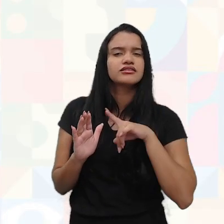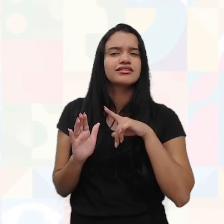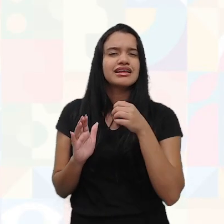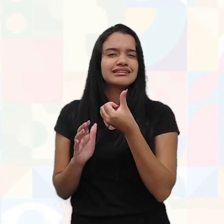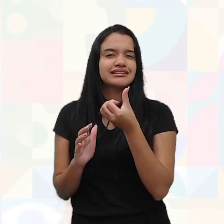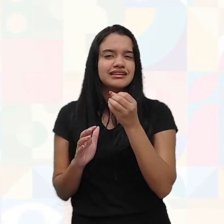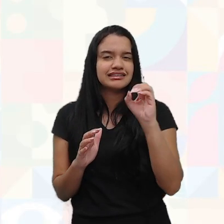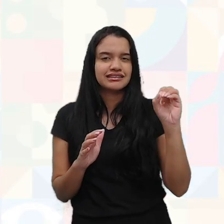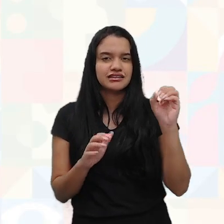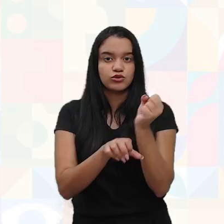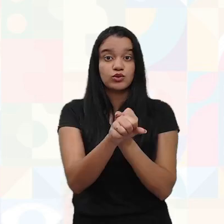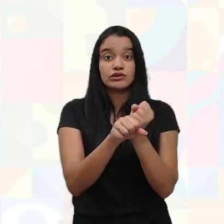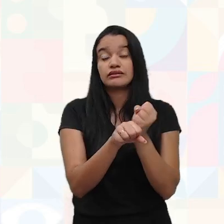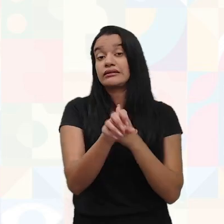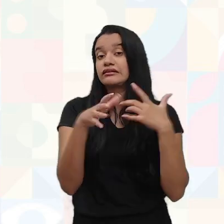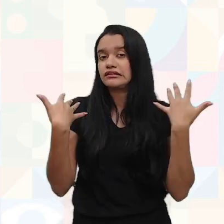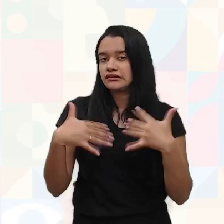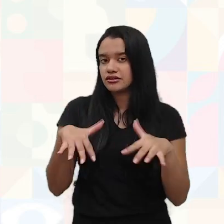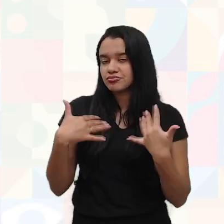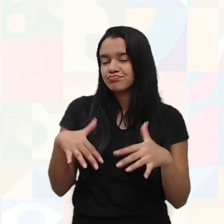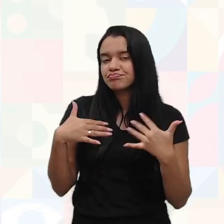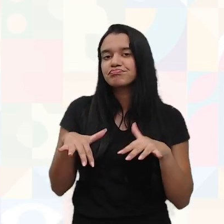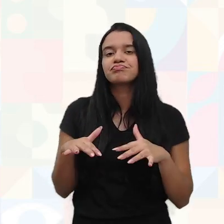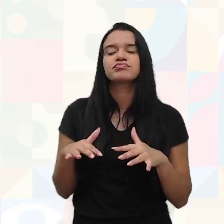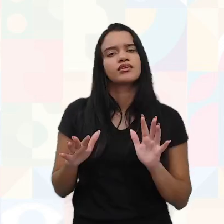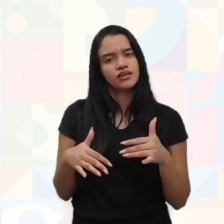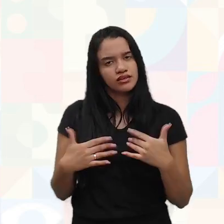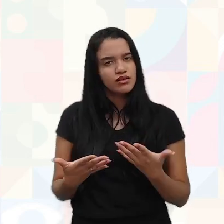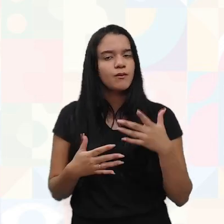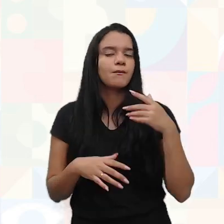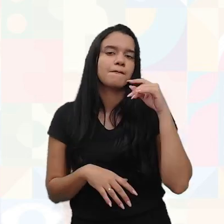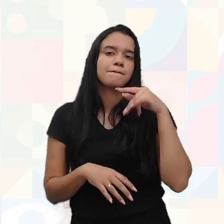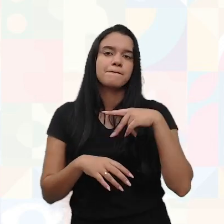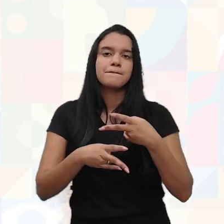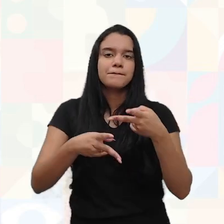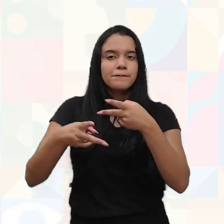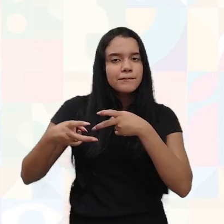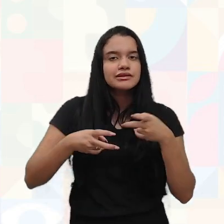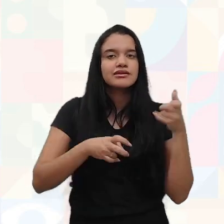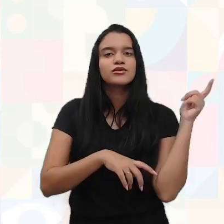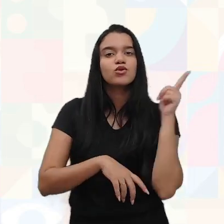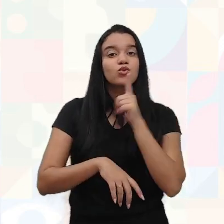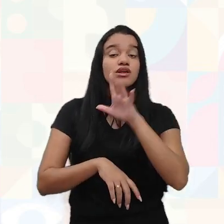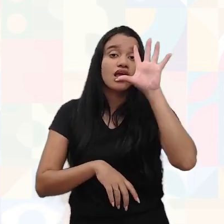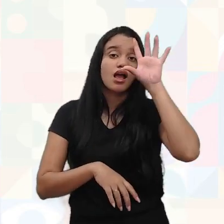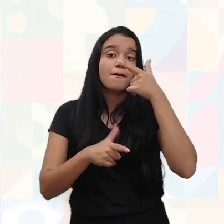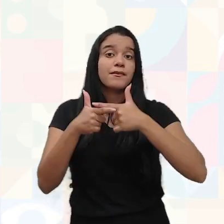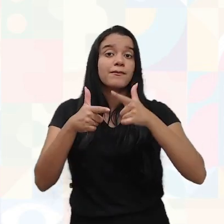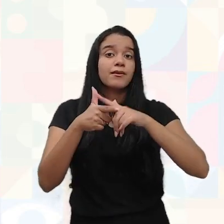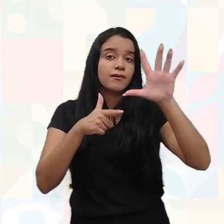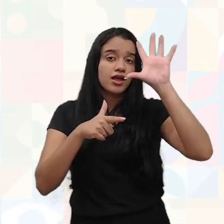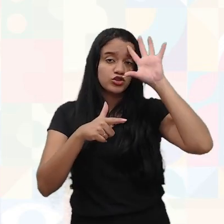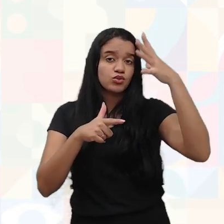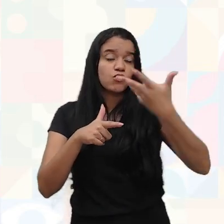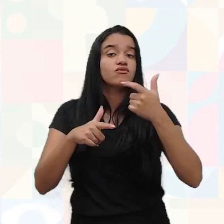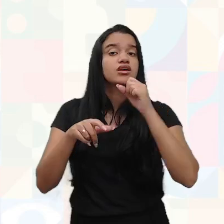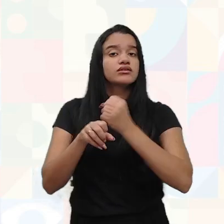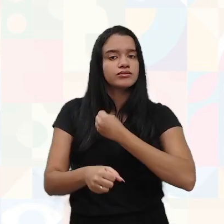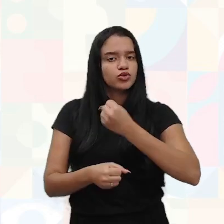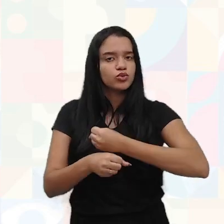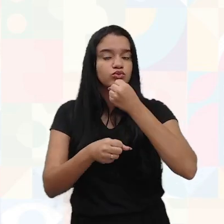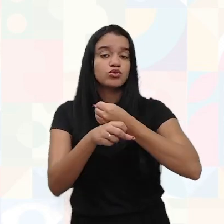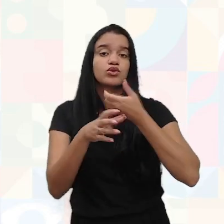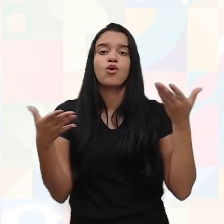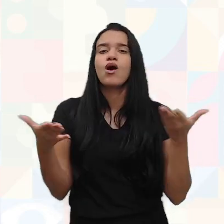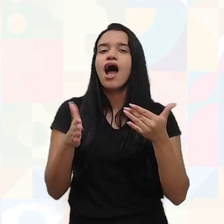600 anos, esse desenho, né? A gente percebe que ele conseguiu resolver o problema e conseguiu construir. Hoje em